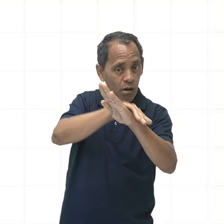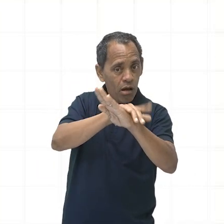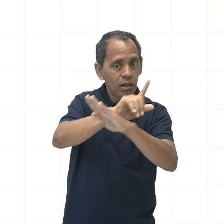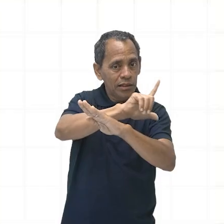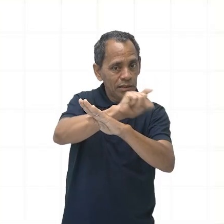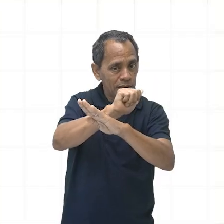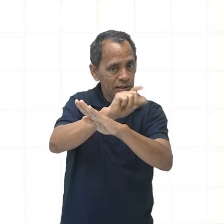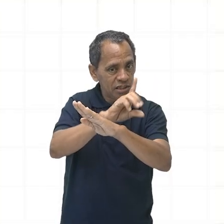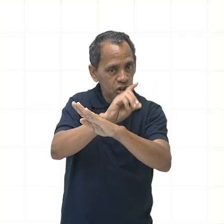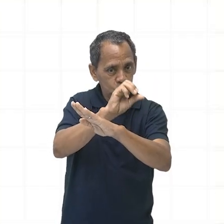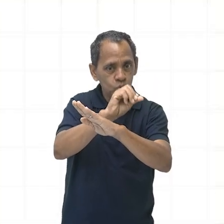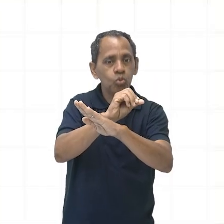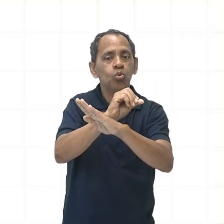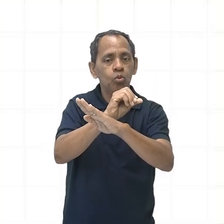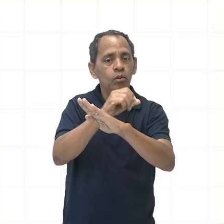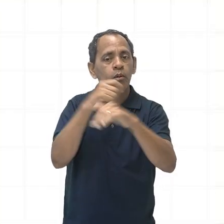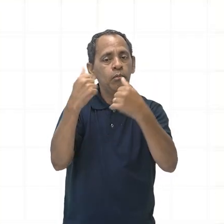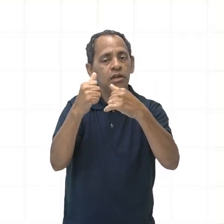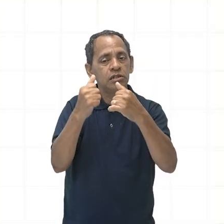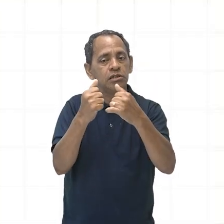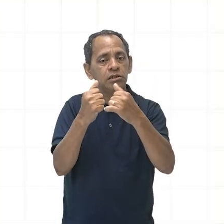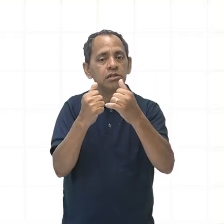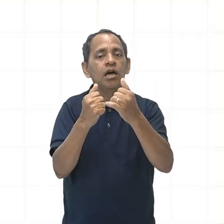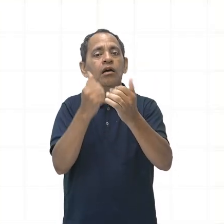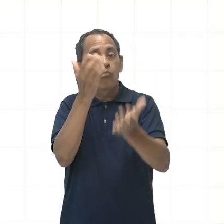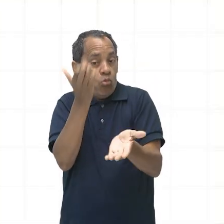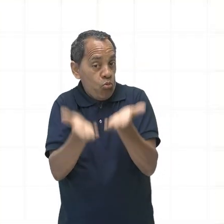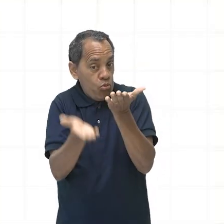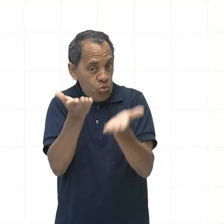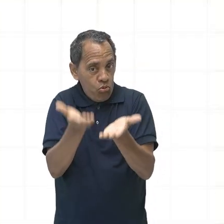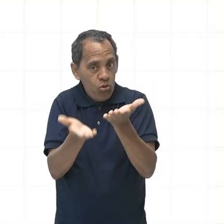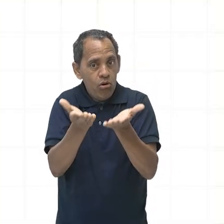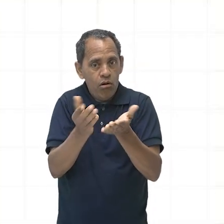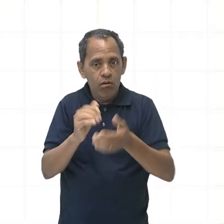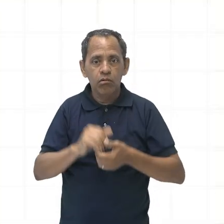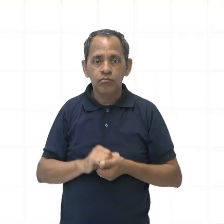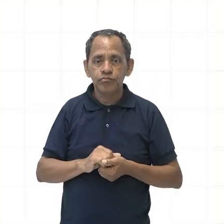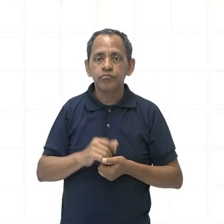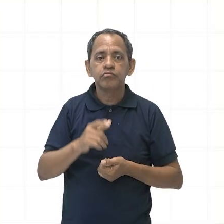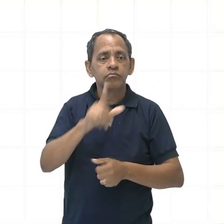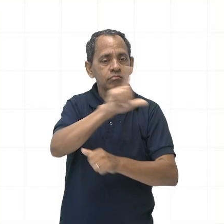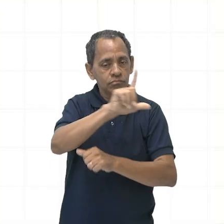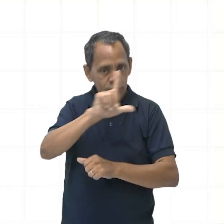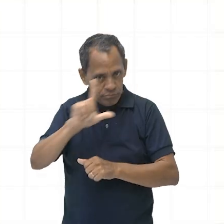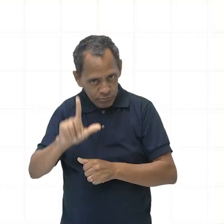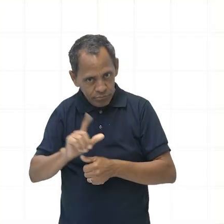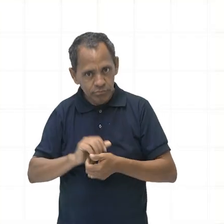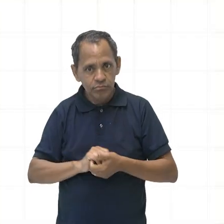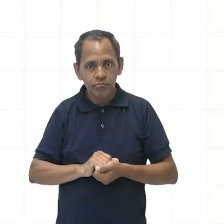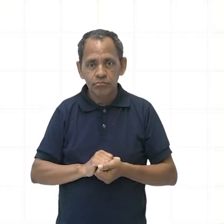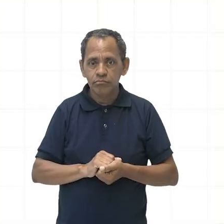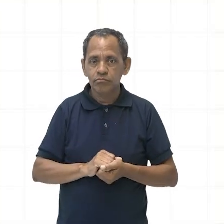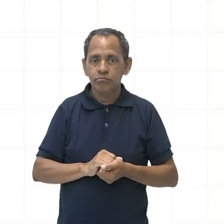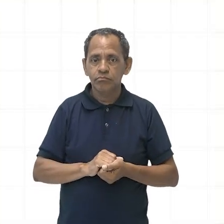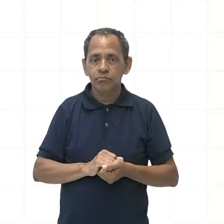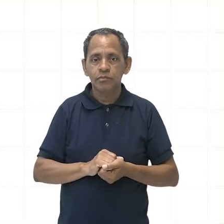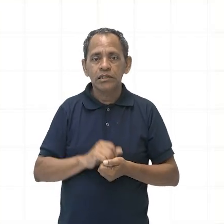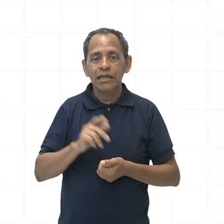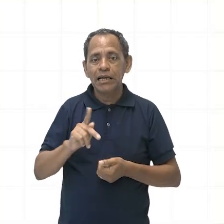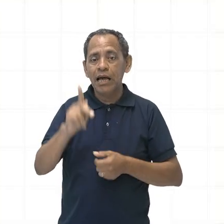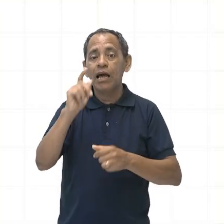ser proporcionais, como eu já falei, e ele vai ser proporcional, pelo caso LLL, a gente encontrou um K igual